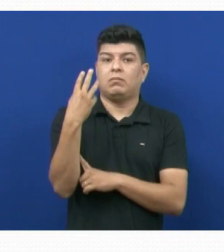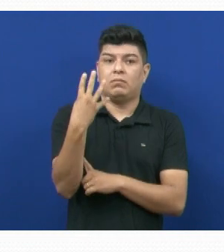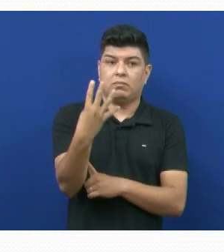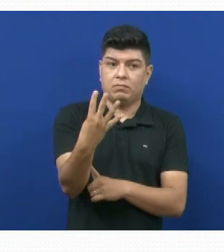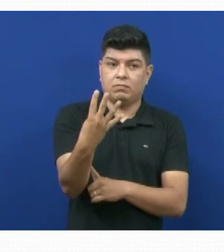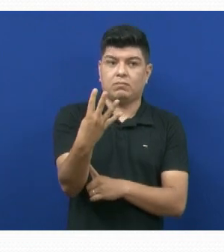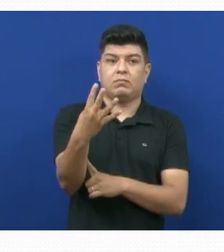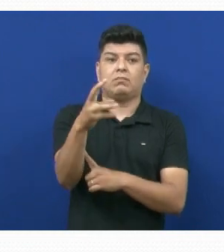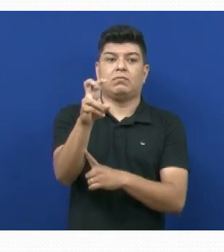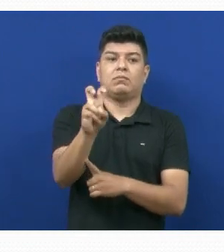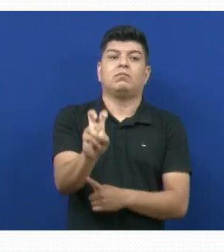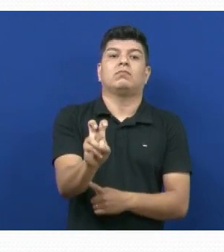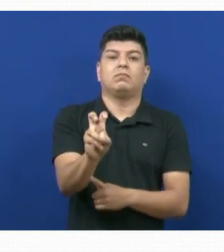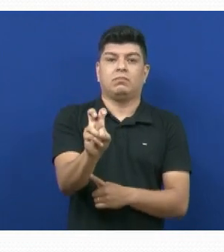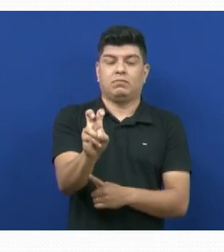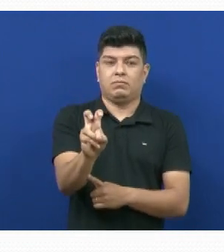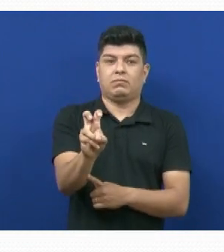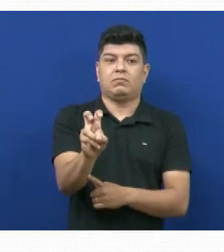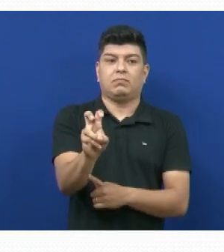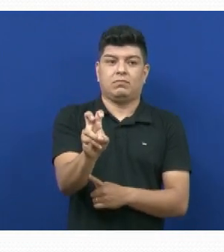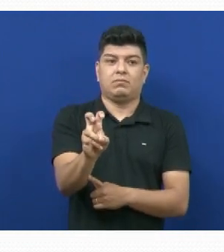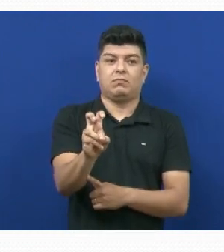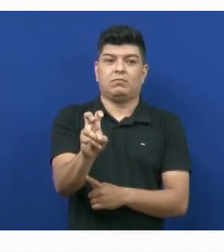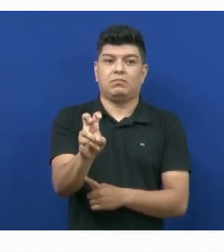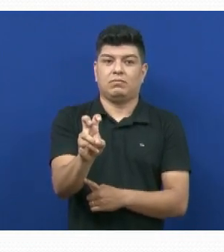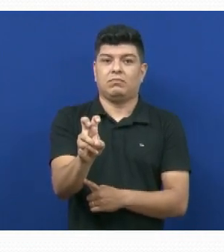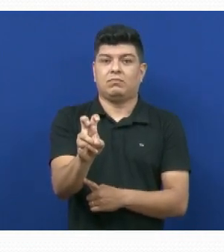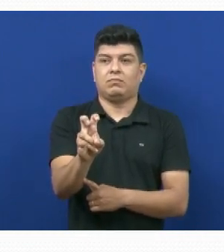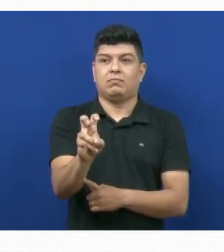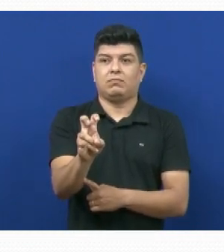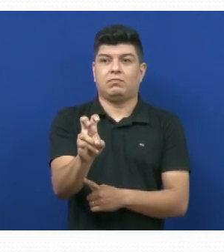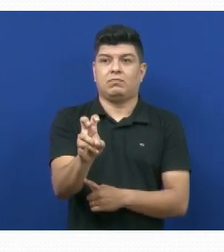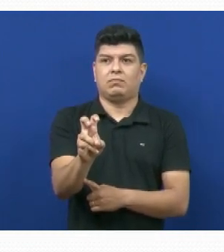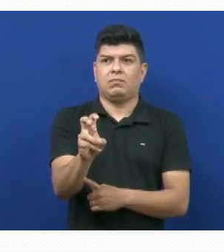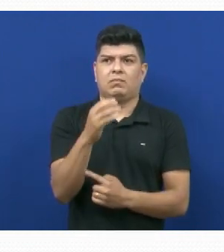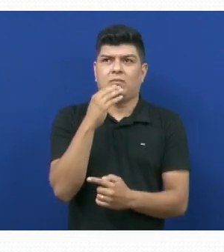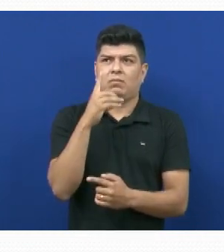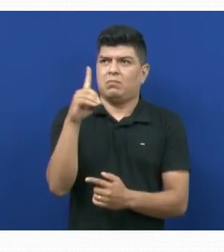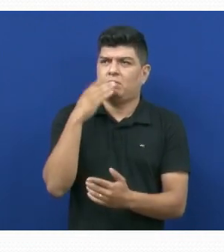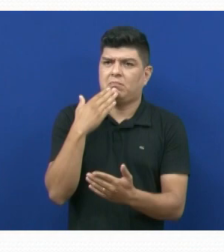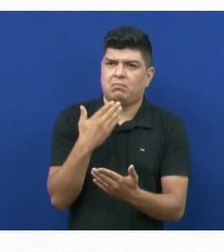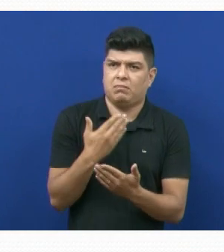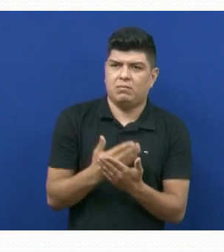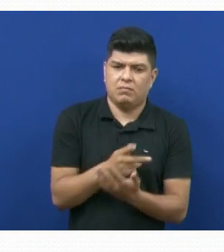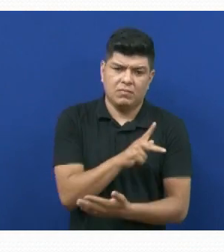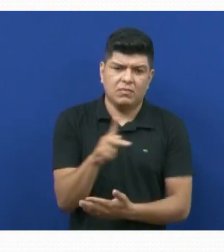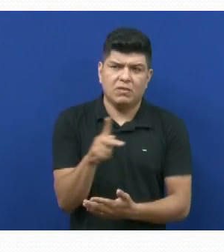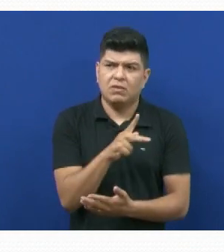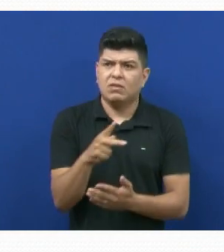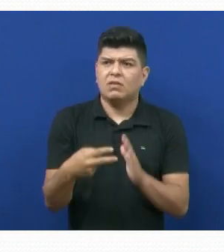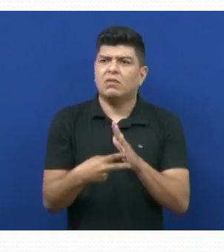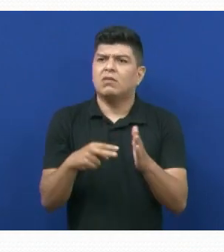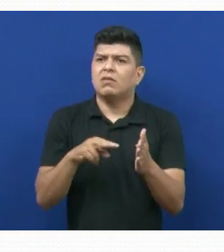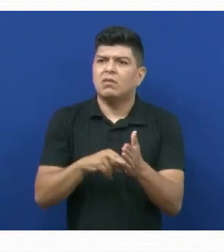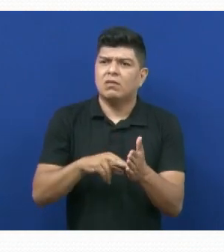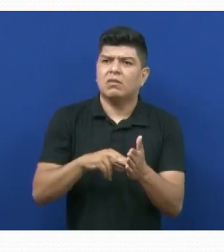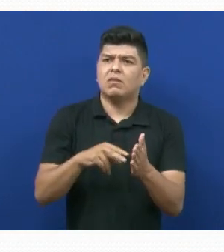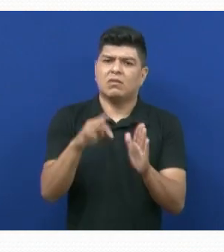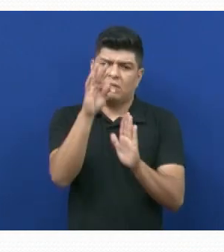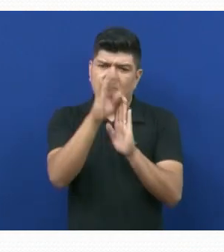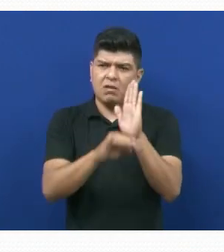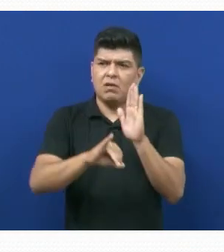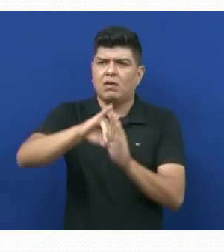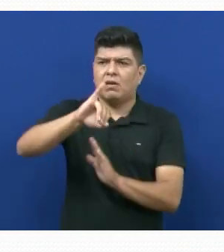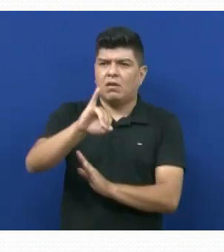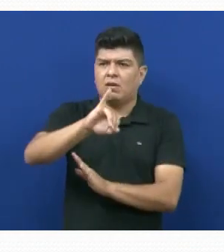argumentativo, expositivo e injuntivo. Meu Deus, professora, o que é texto injuntivo? Nunca